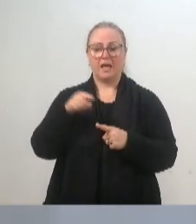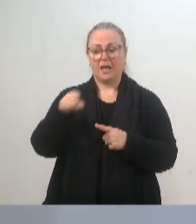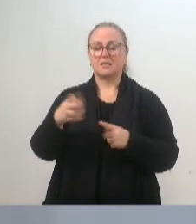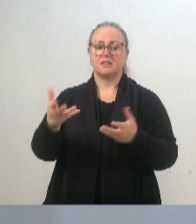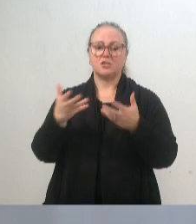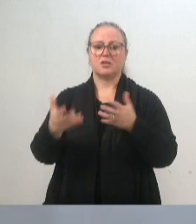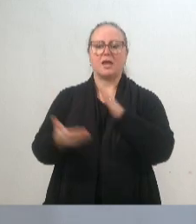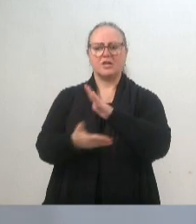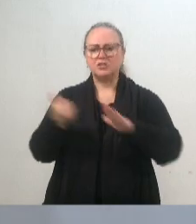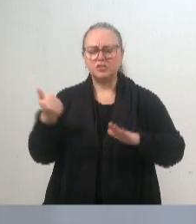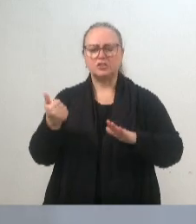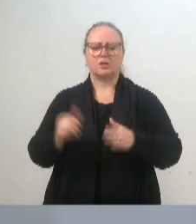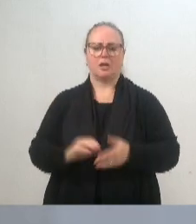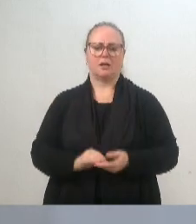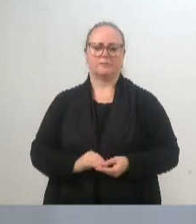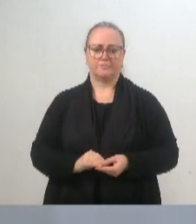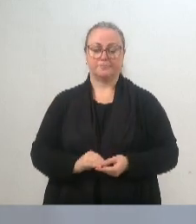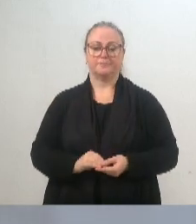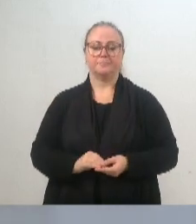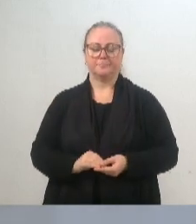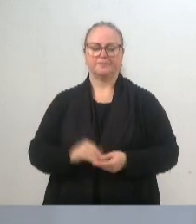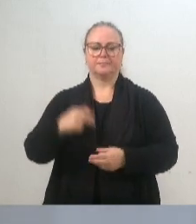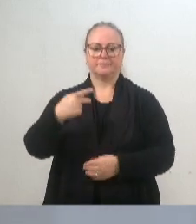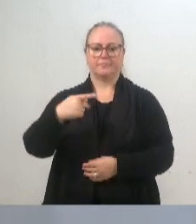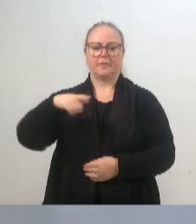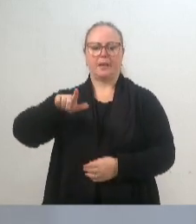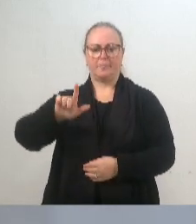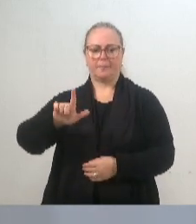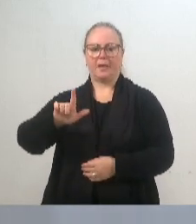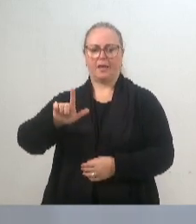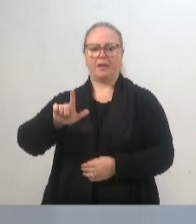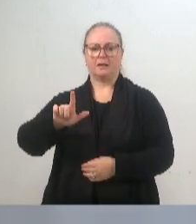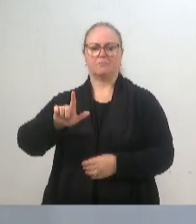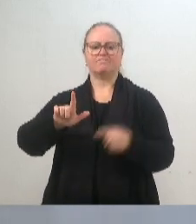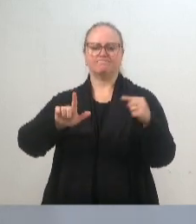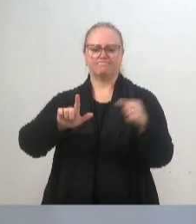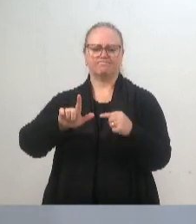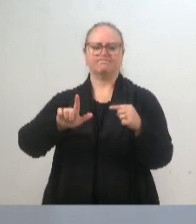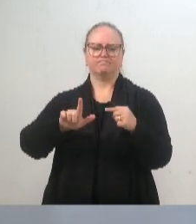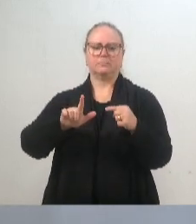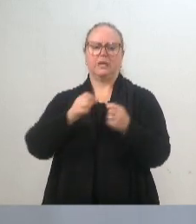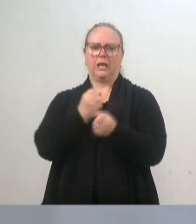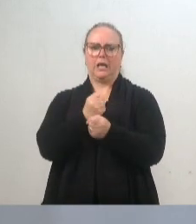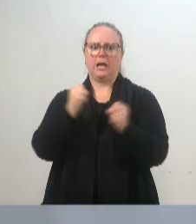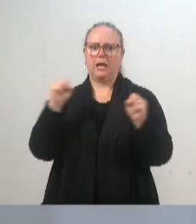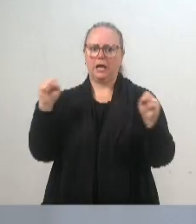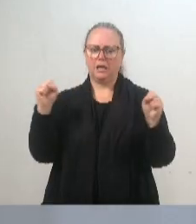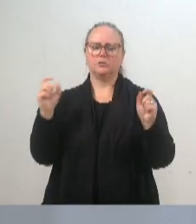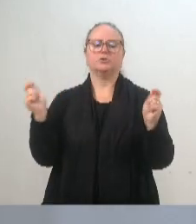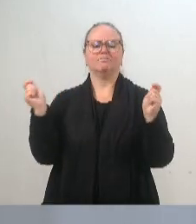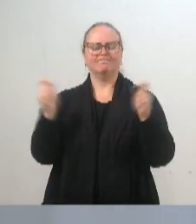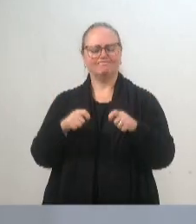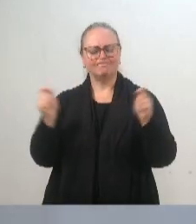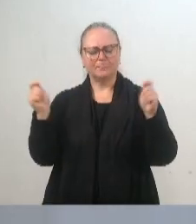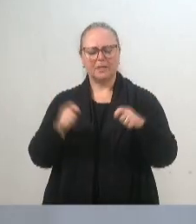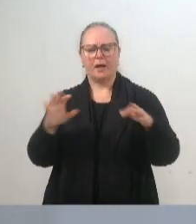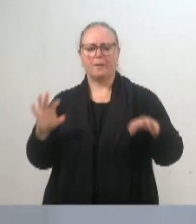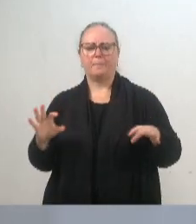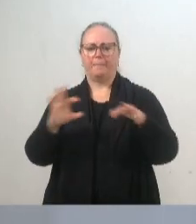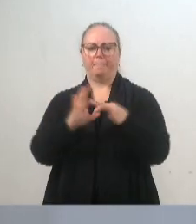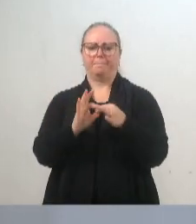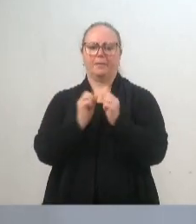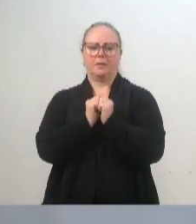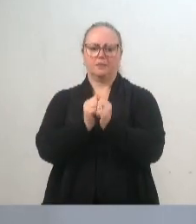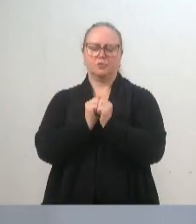Moraes. E o PL, que é um partido de envergadura muito grande, ele tem condições de encampar isso